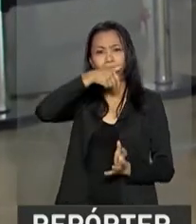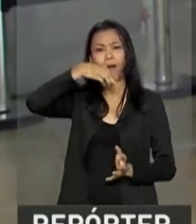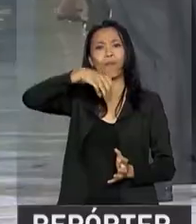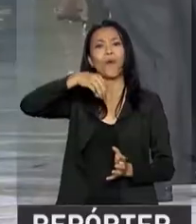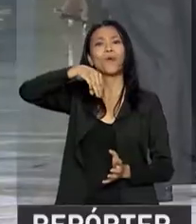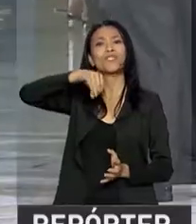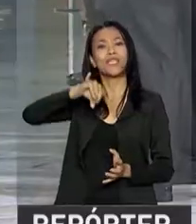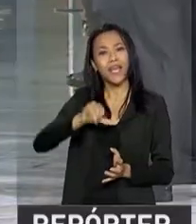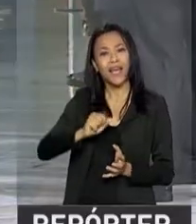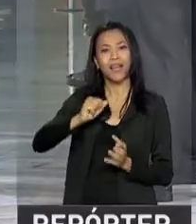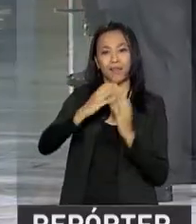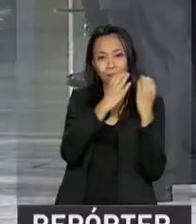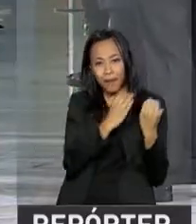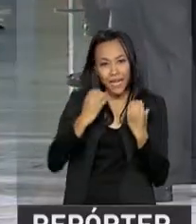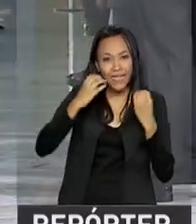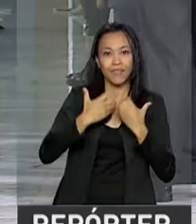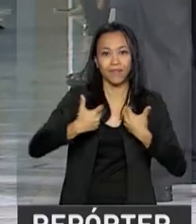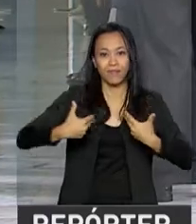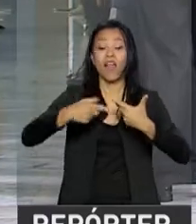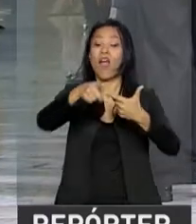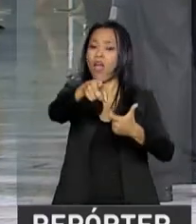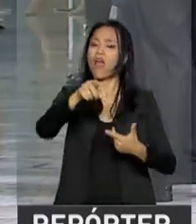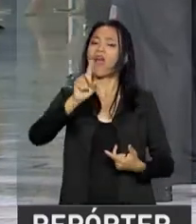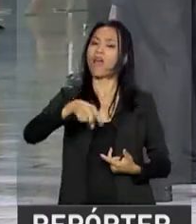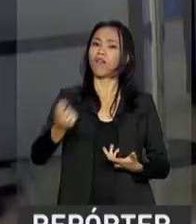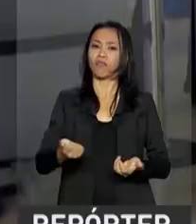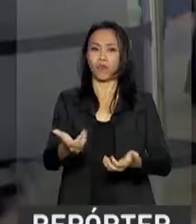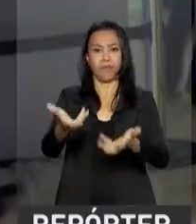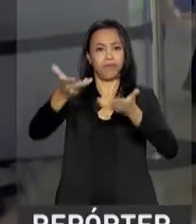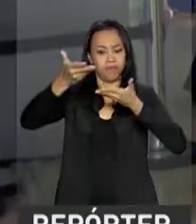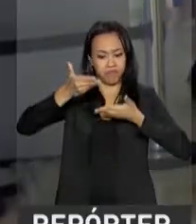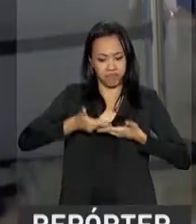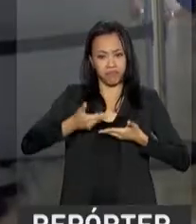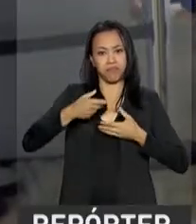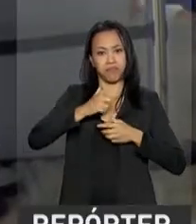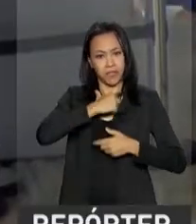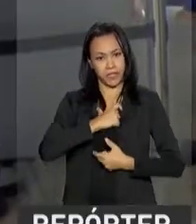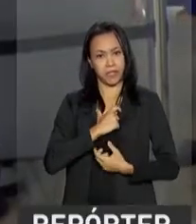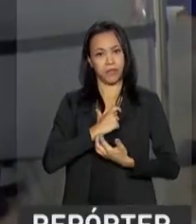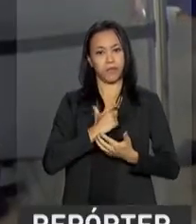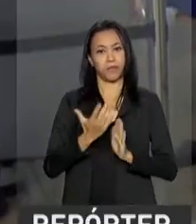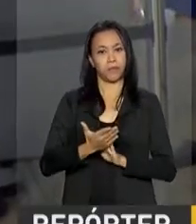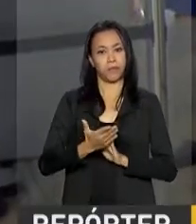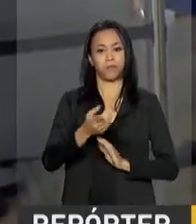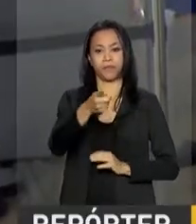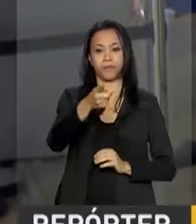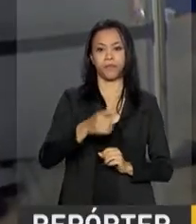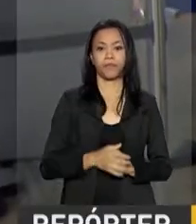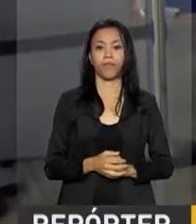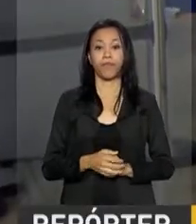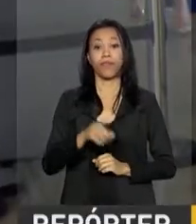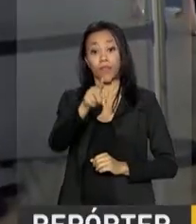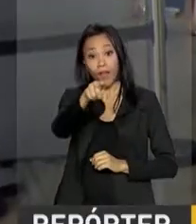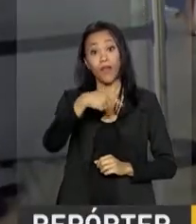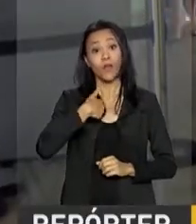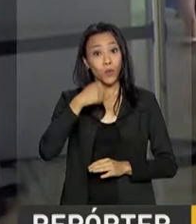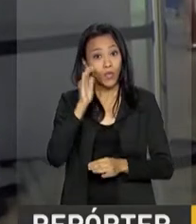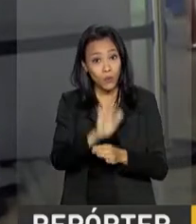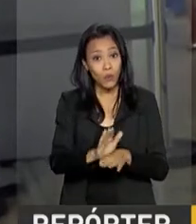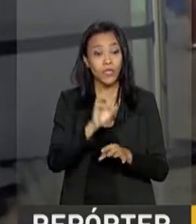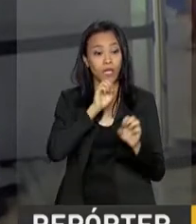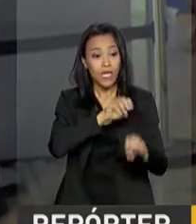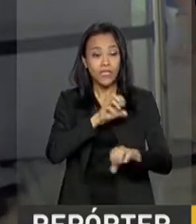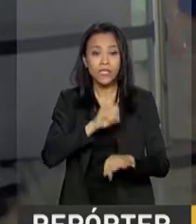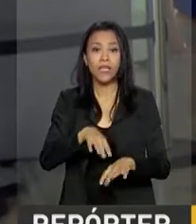Souza, foi um dos agraciados pelo conjunto da obra. Provavelmente estou ajudando a alfabetizar muito